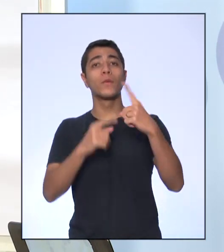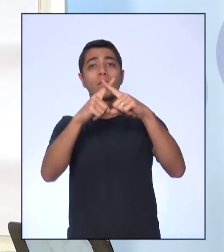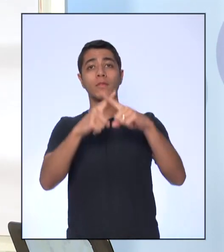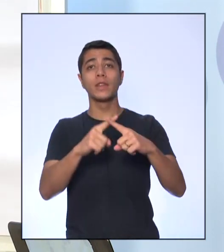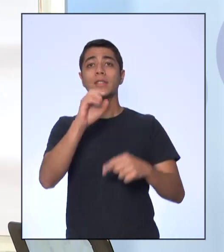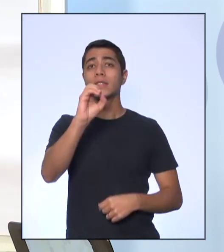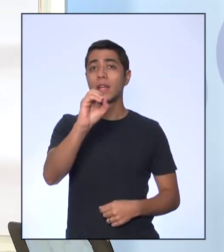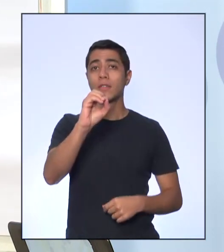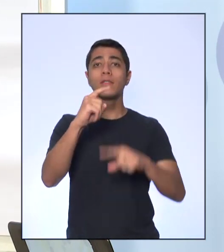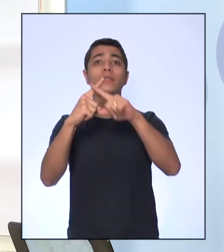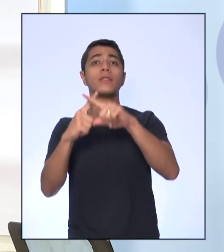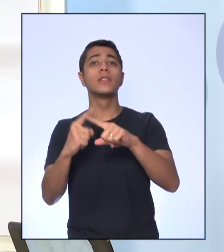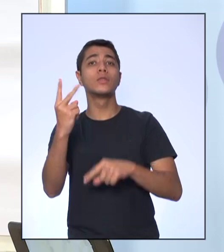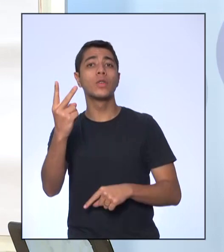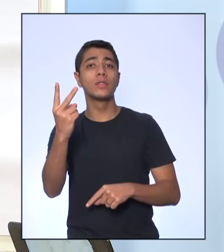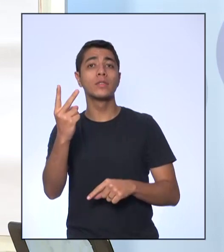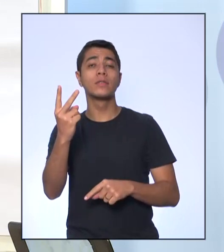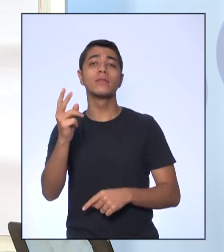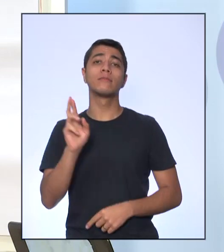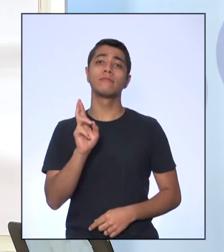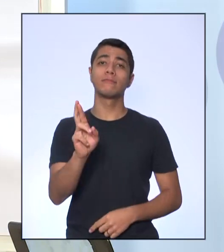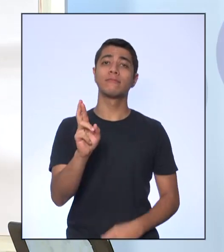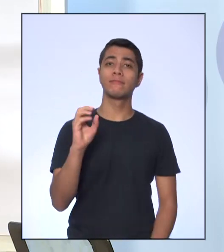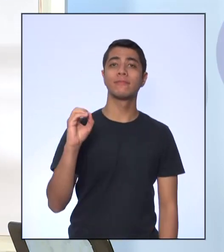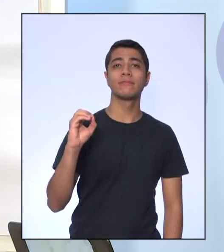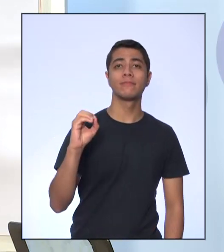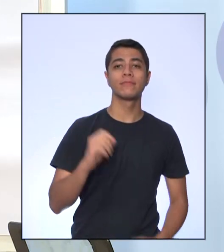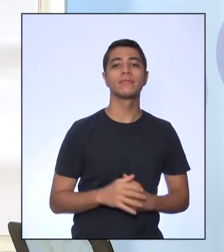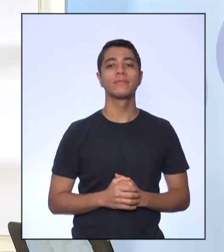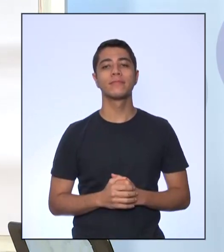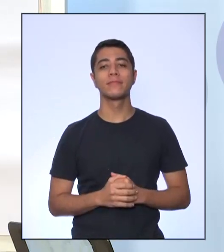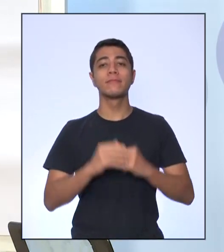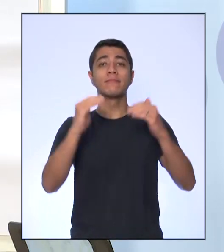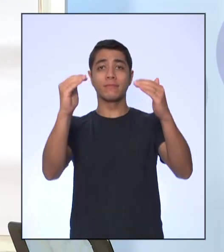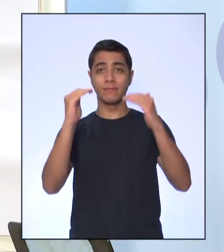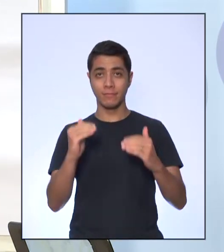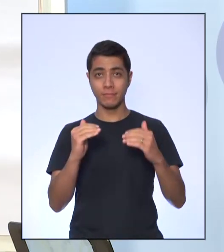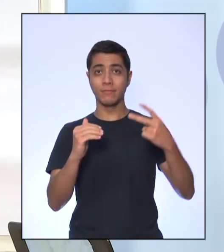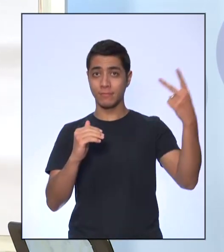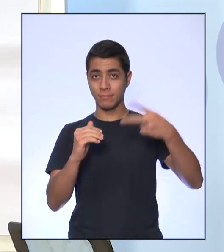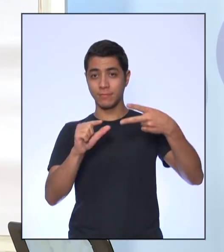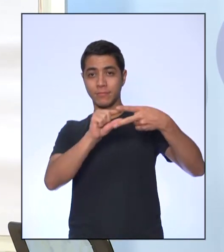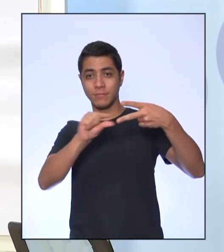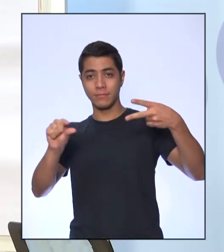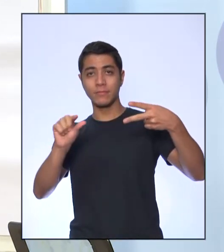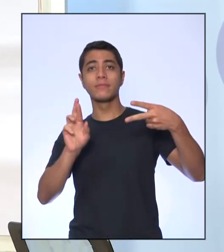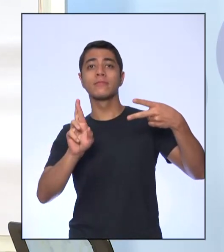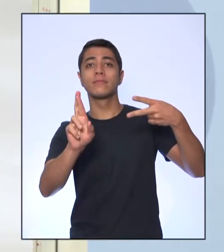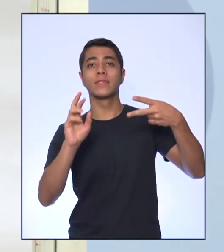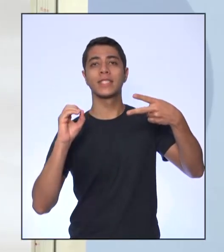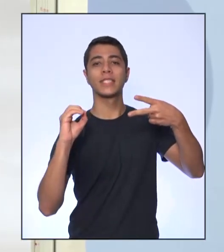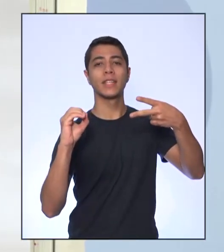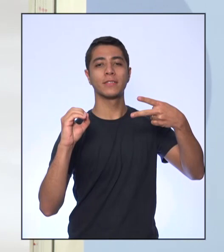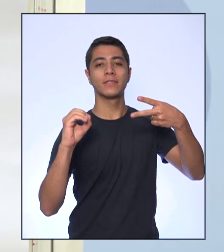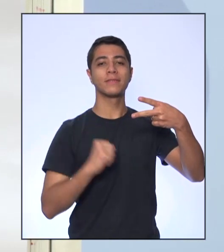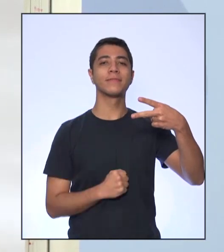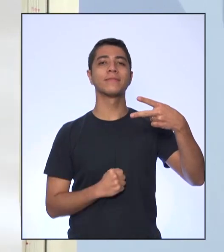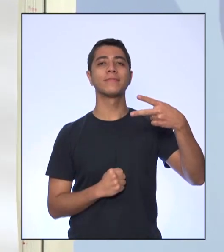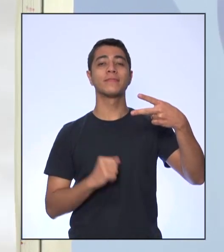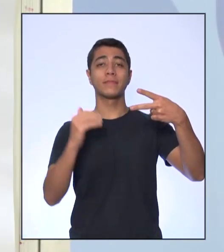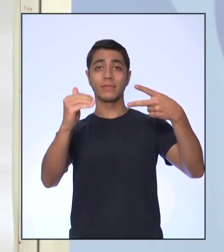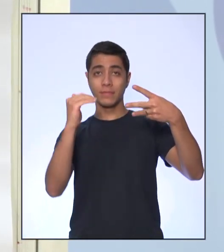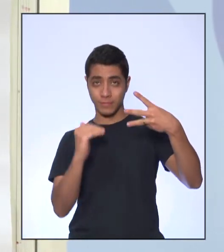0. Aqui também dá 0, então 0 vezes 1 vezes 0 dá 0. Regra de sinal de novo, tomem